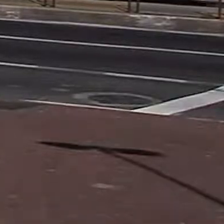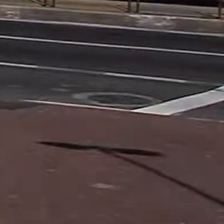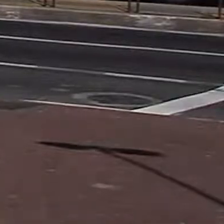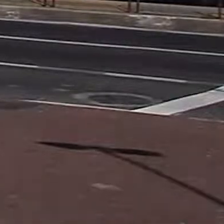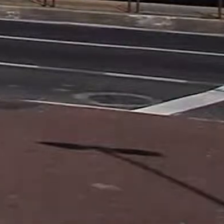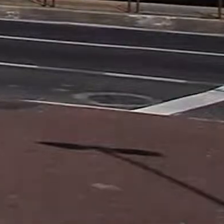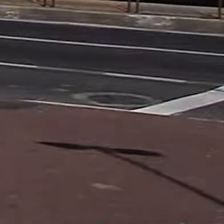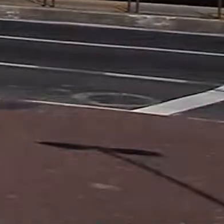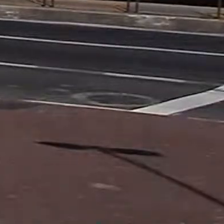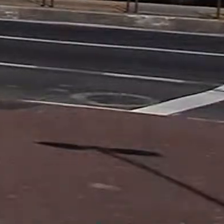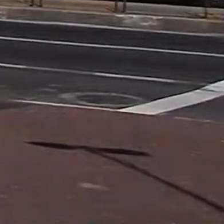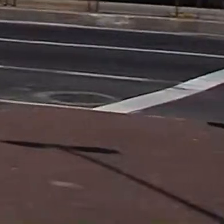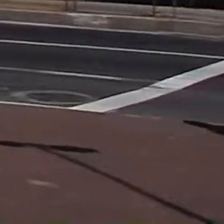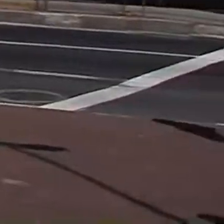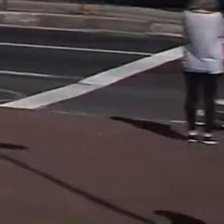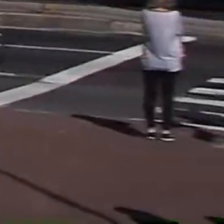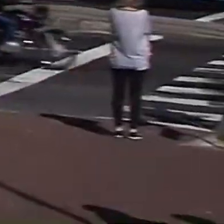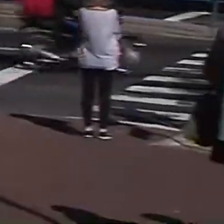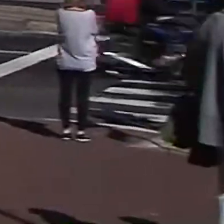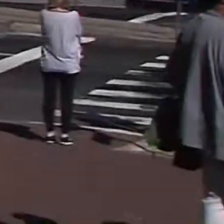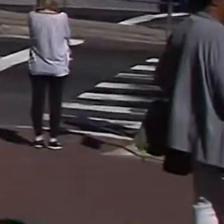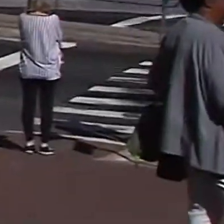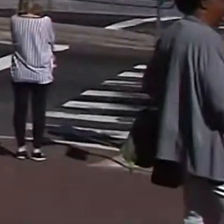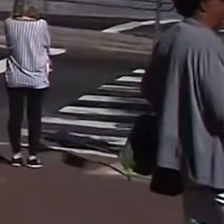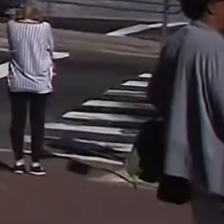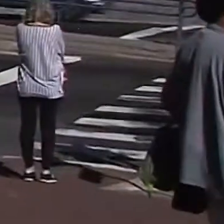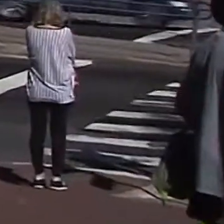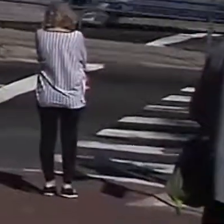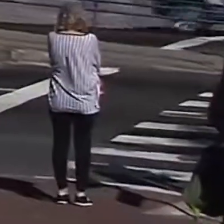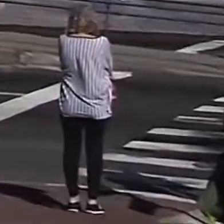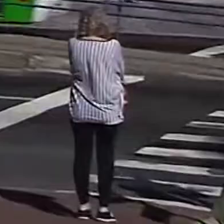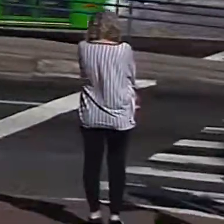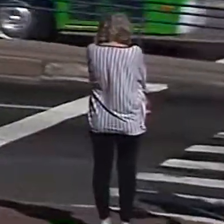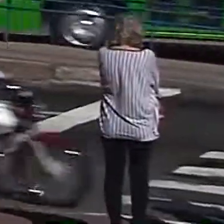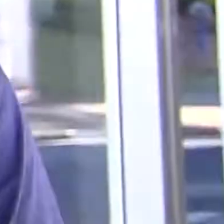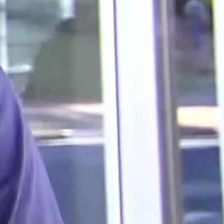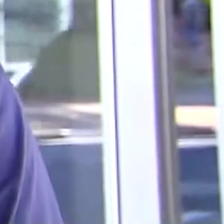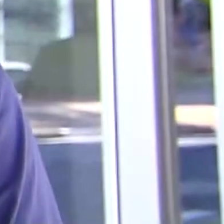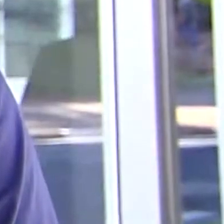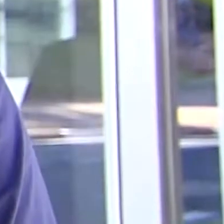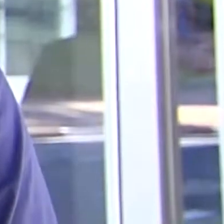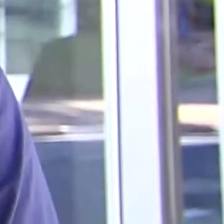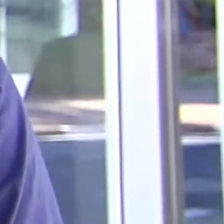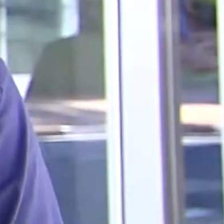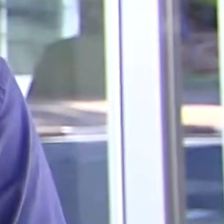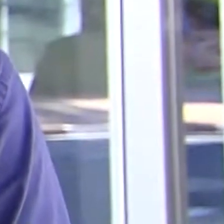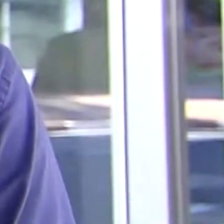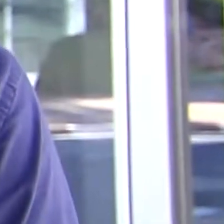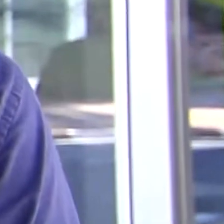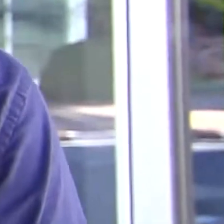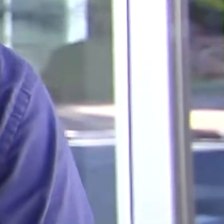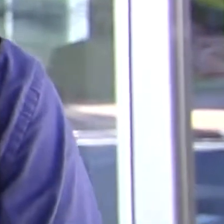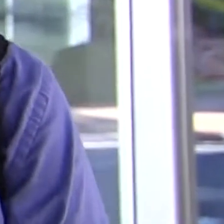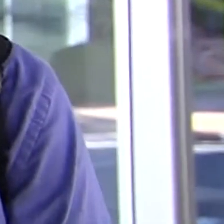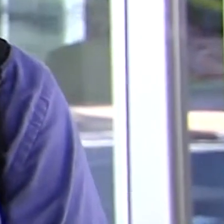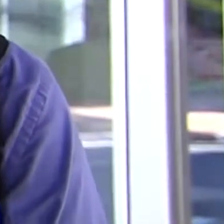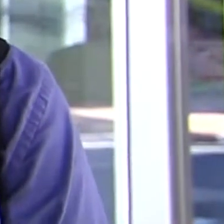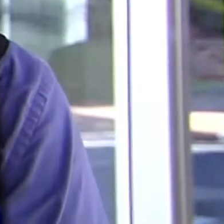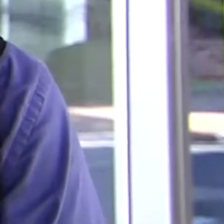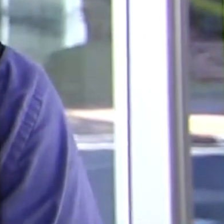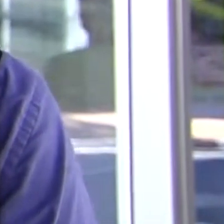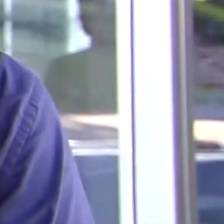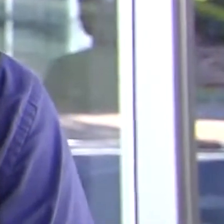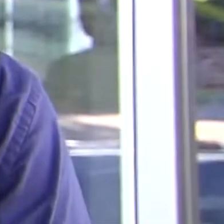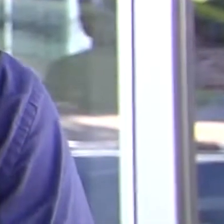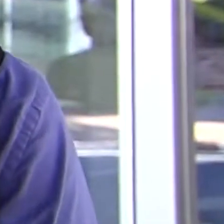é bom que a gente saiba dos usuários a opinião deles. Fica meio fora da realidade que a gente utiliza